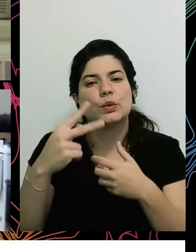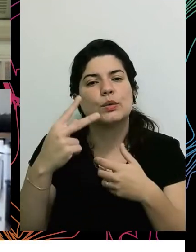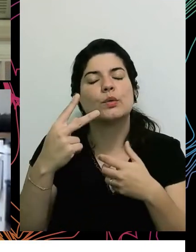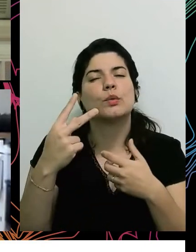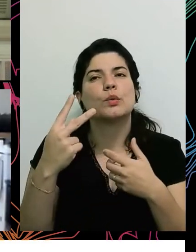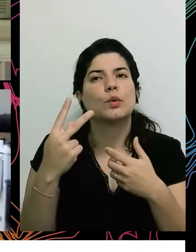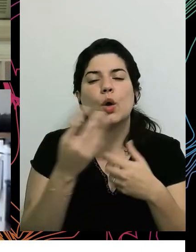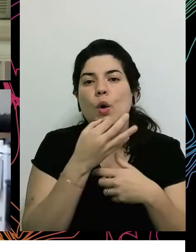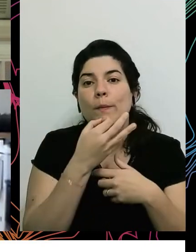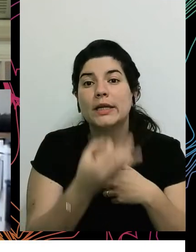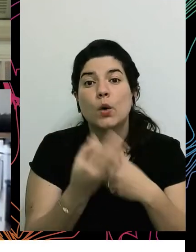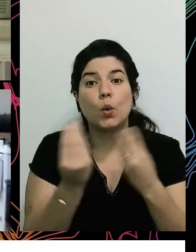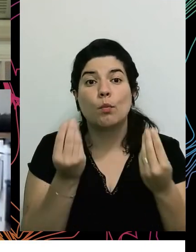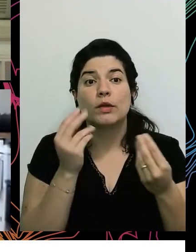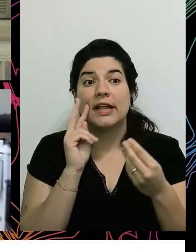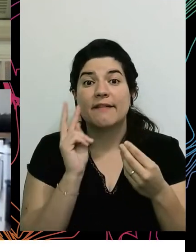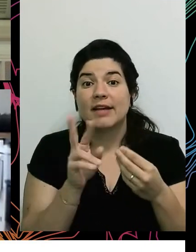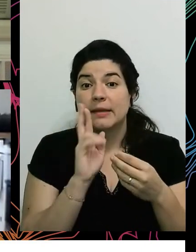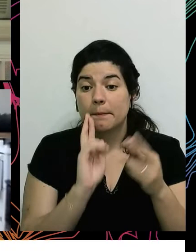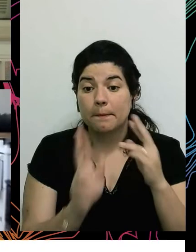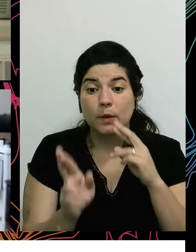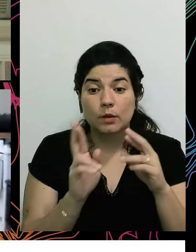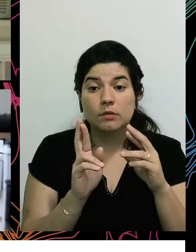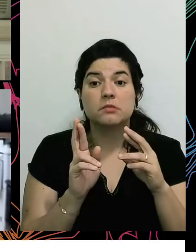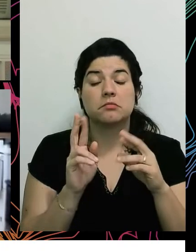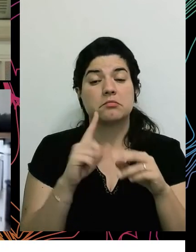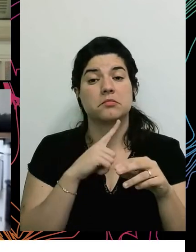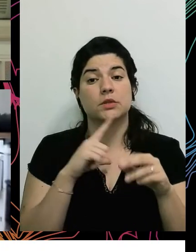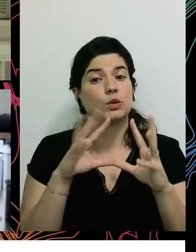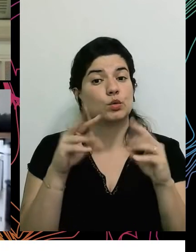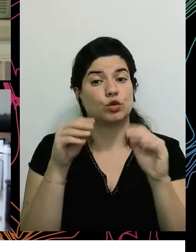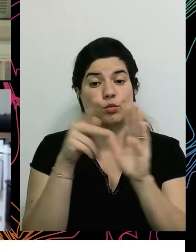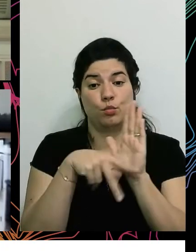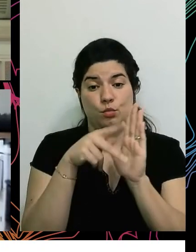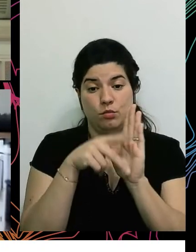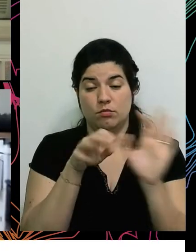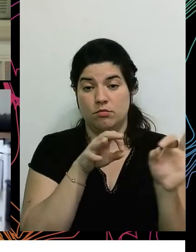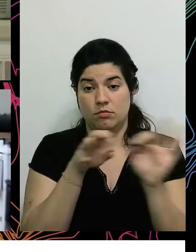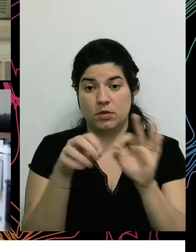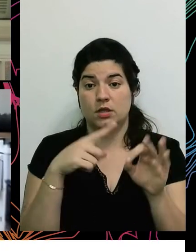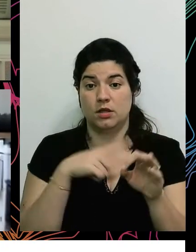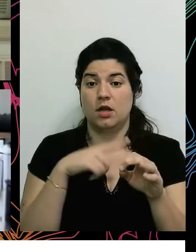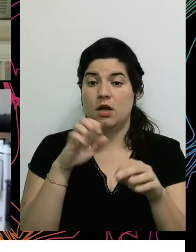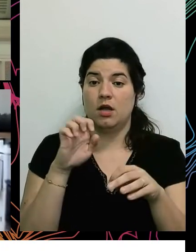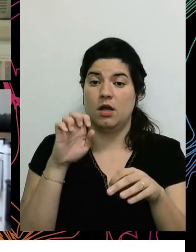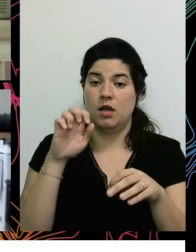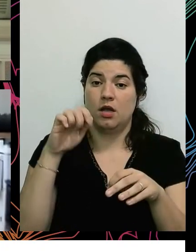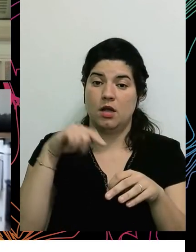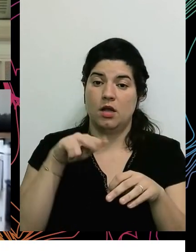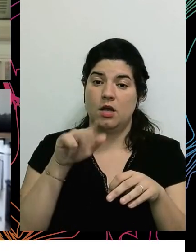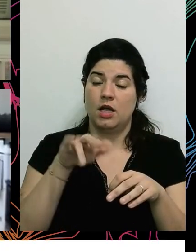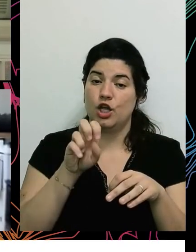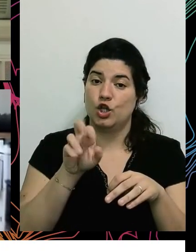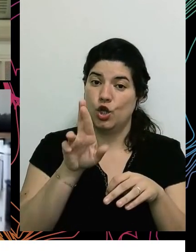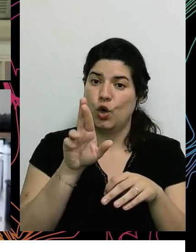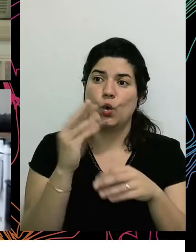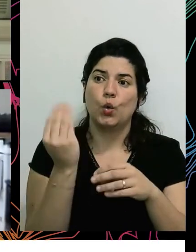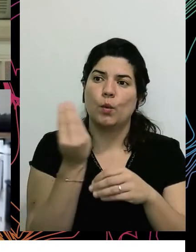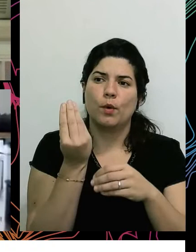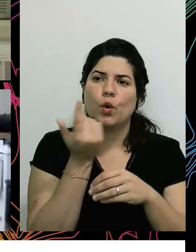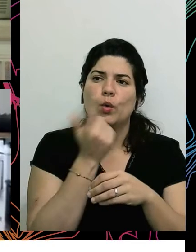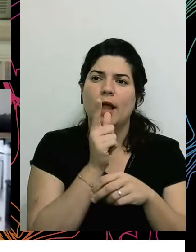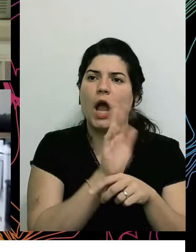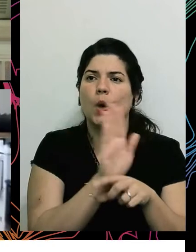os resultados desses programas todos que a Equinor tem na prática, né? Como que ela gerou uma mudança cultural,